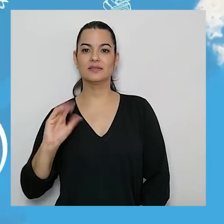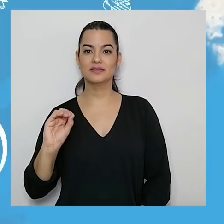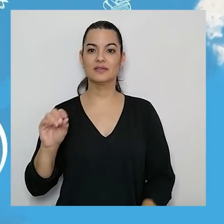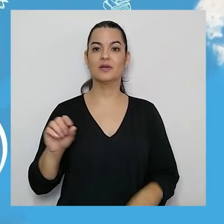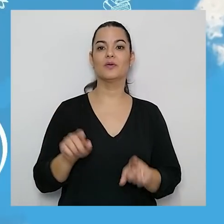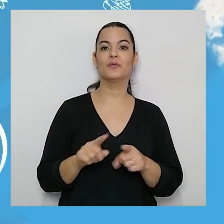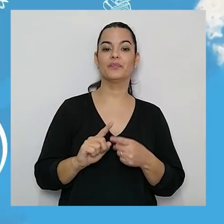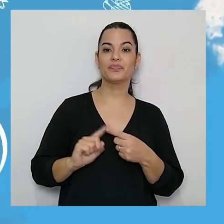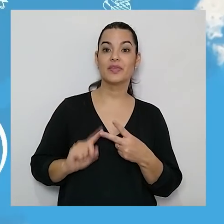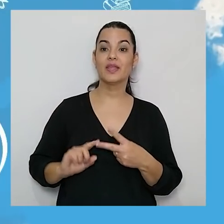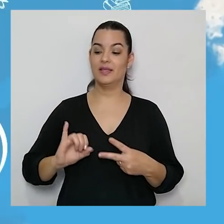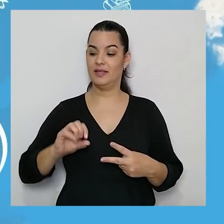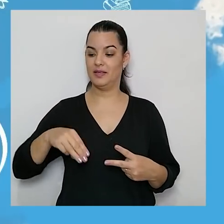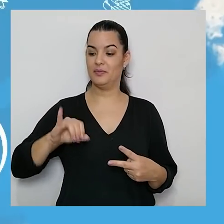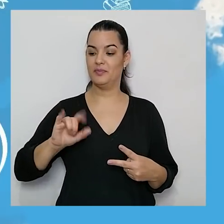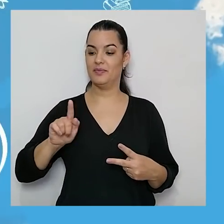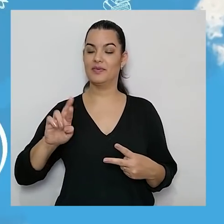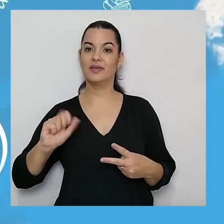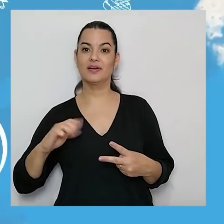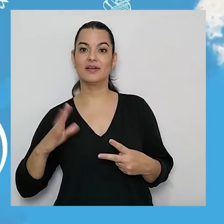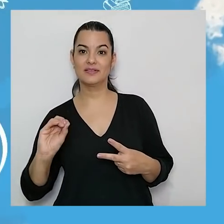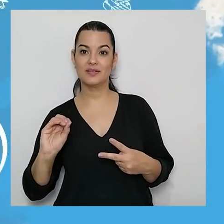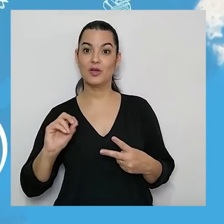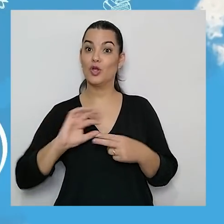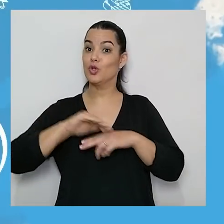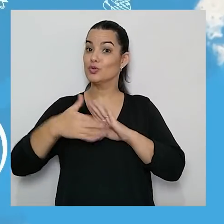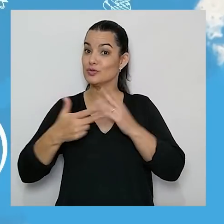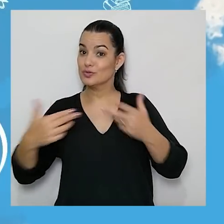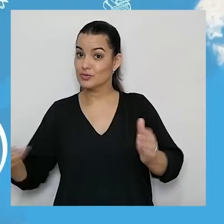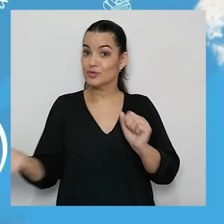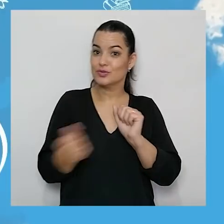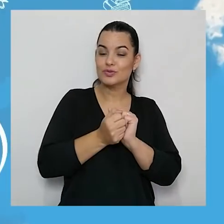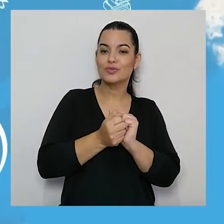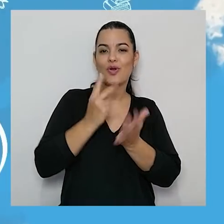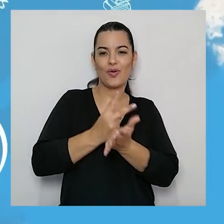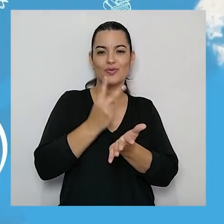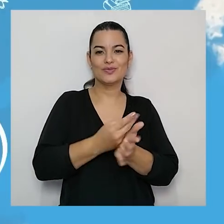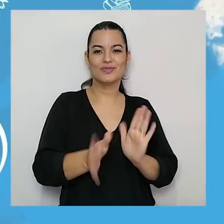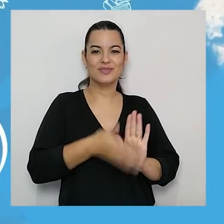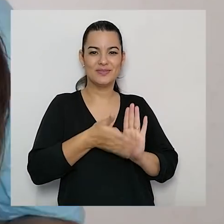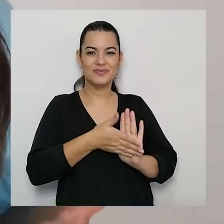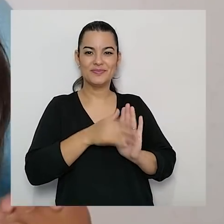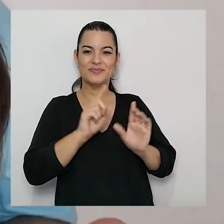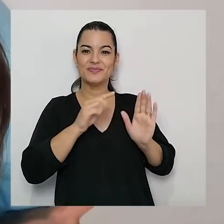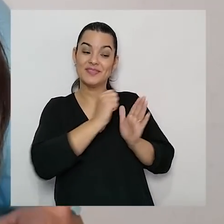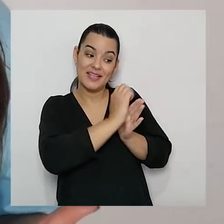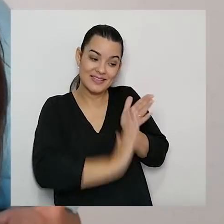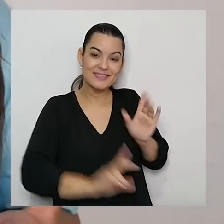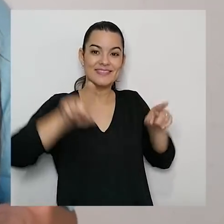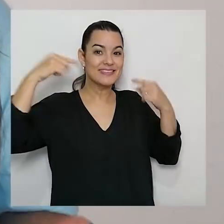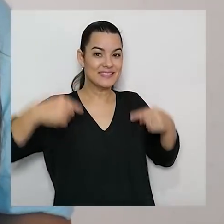vêm junto com tudo isso, vamos continuar já com a proposta do nosso desafio. Espera um pouquinho que a Pro já volta. Viu